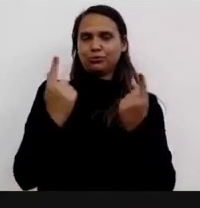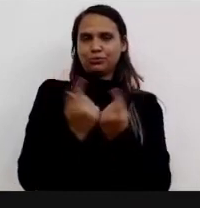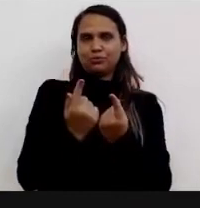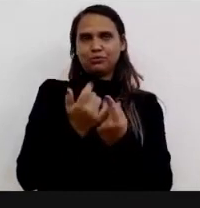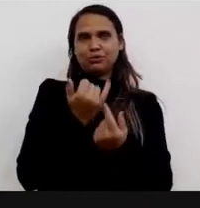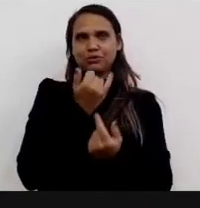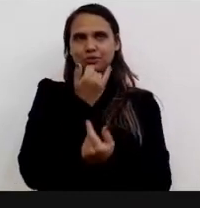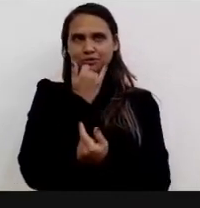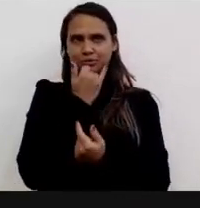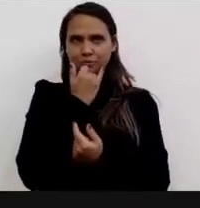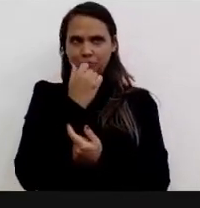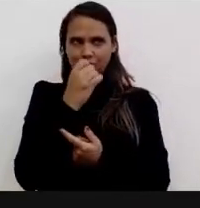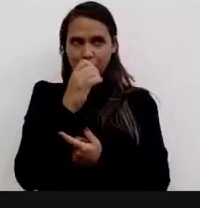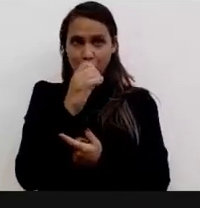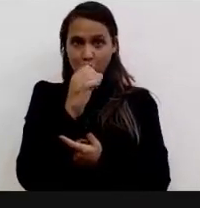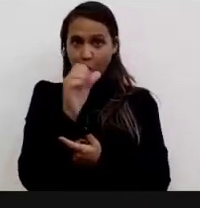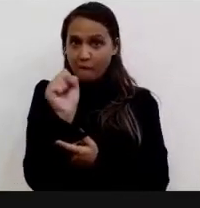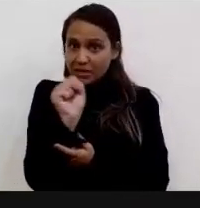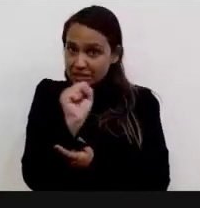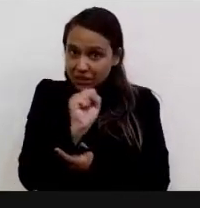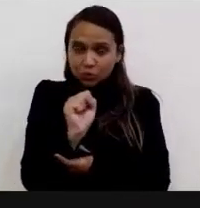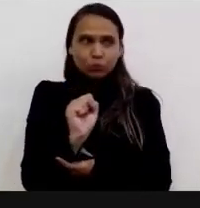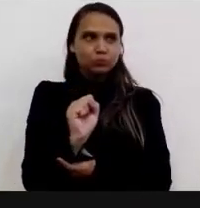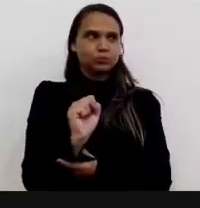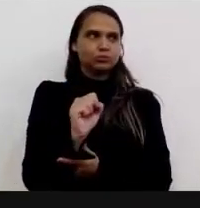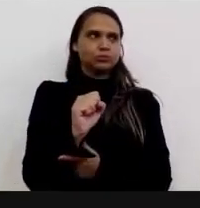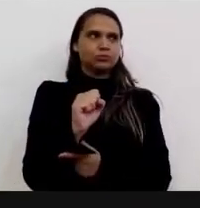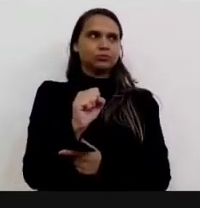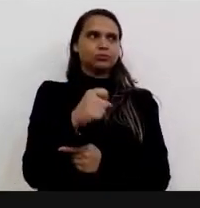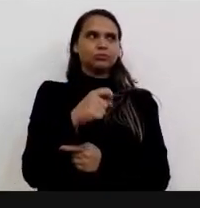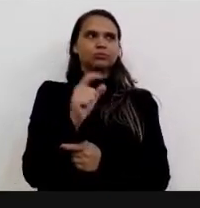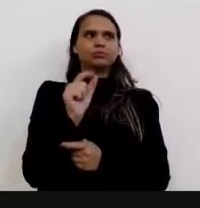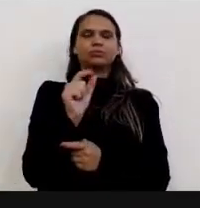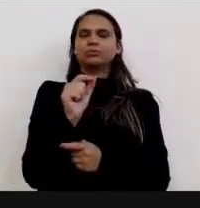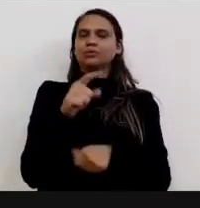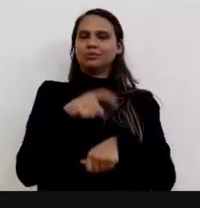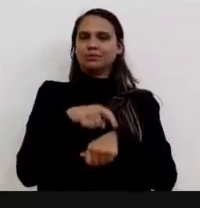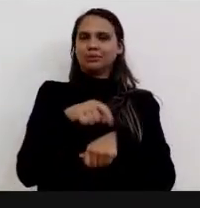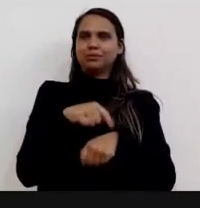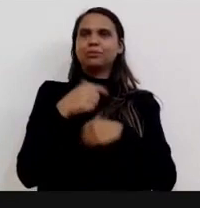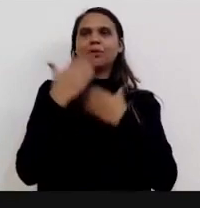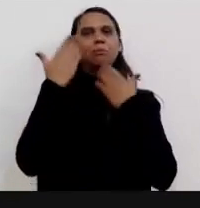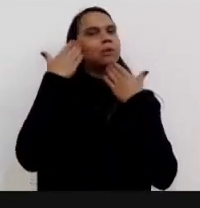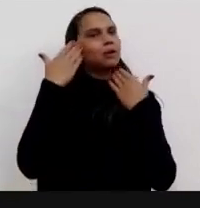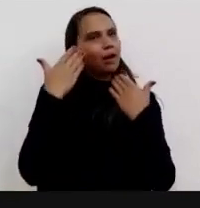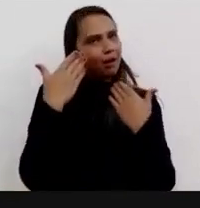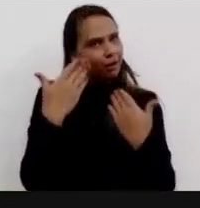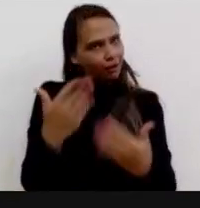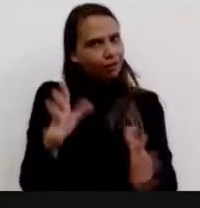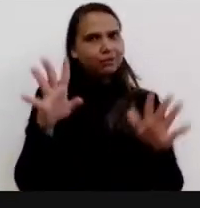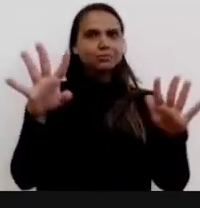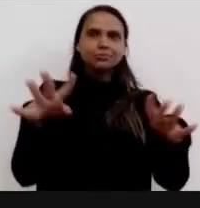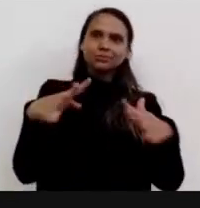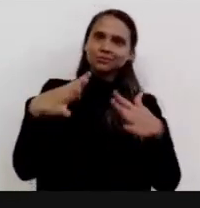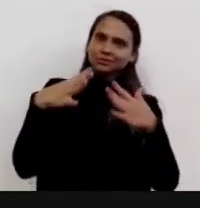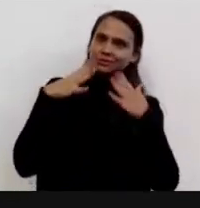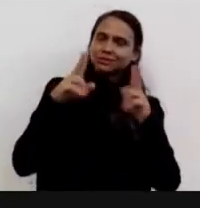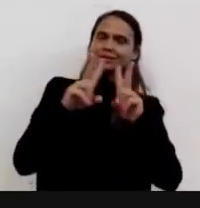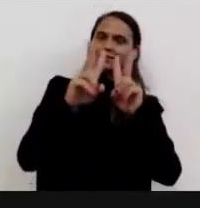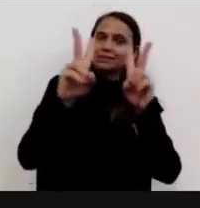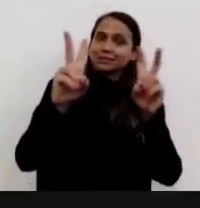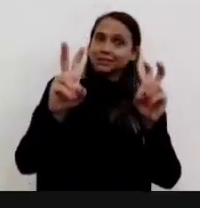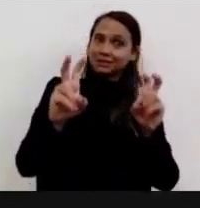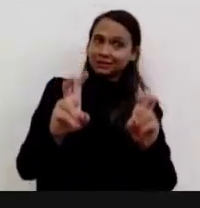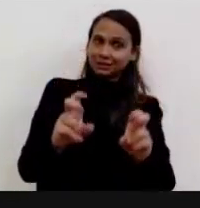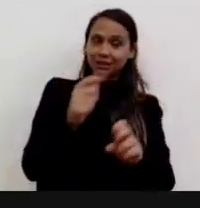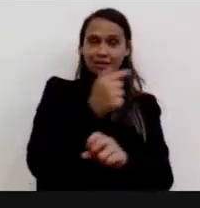9 segundos. O que me dá tempo de dizer obrigado por terem me escutado. Esse assunto aqui para a gente